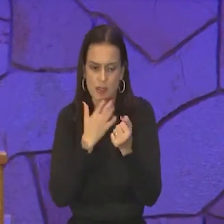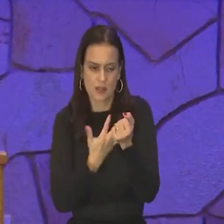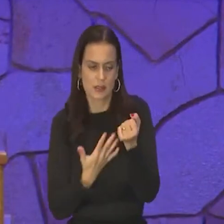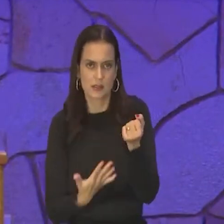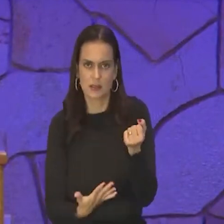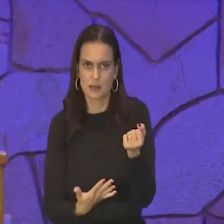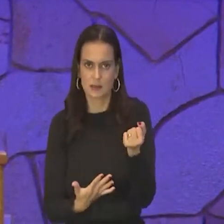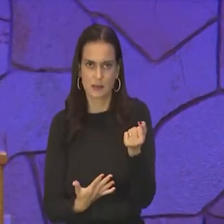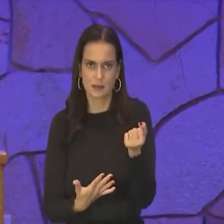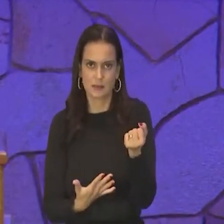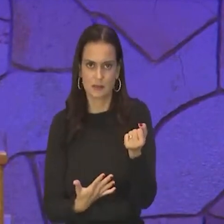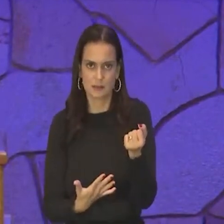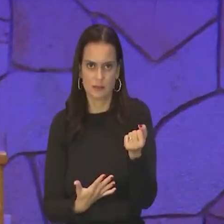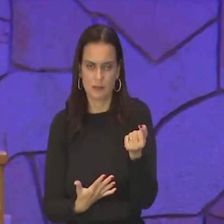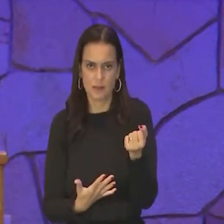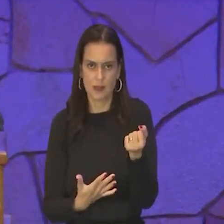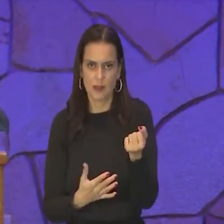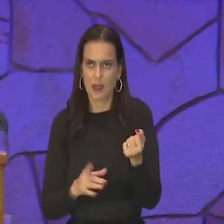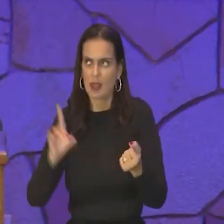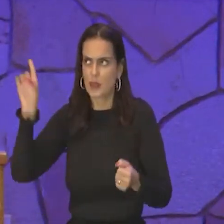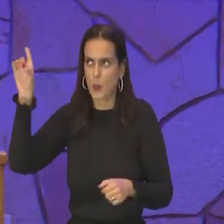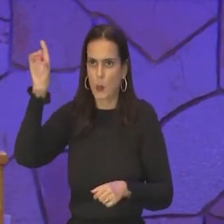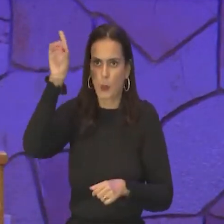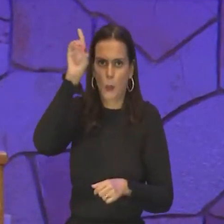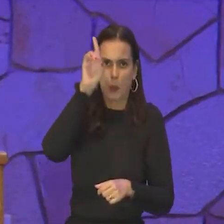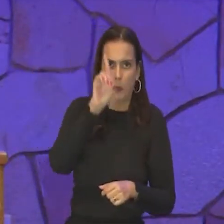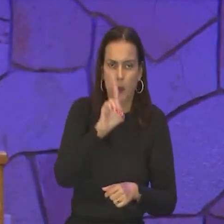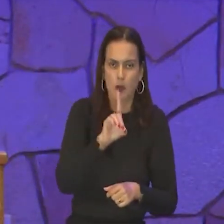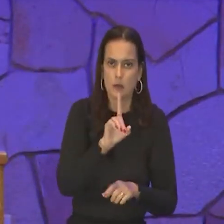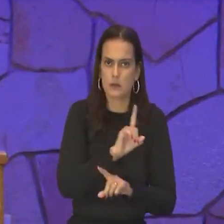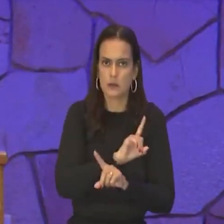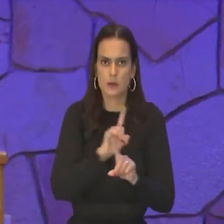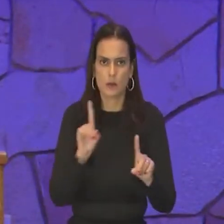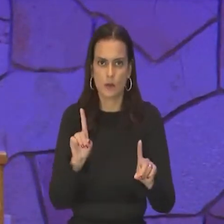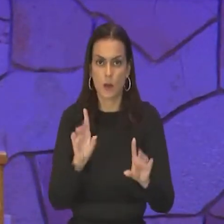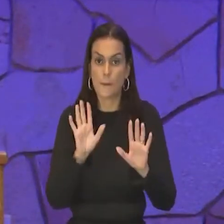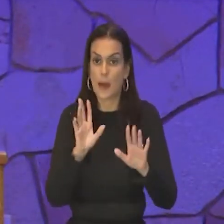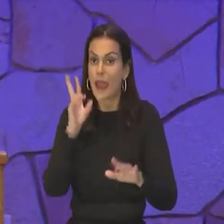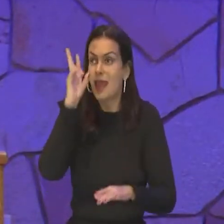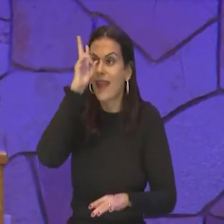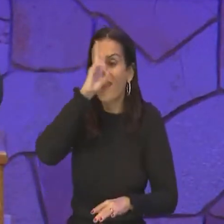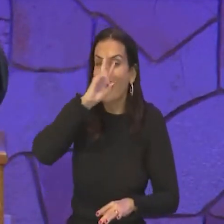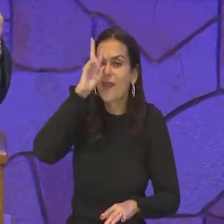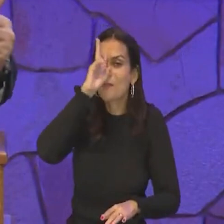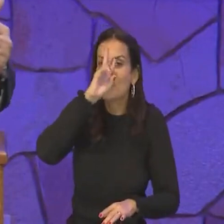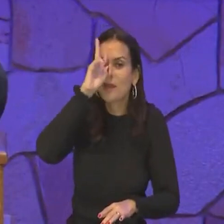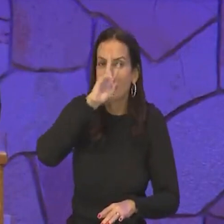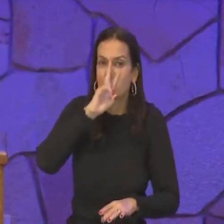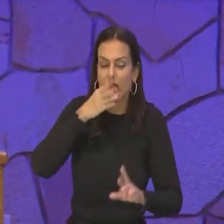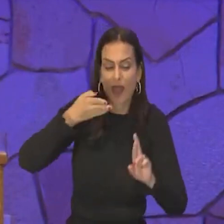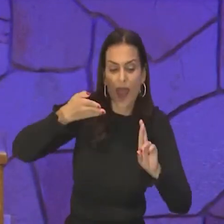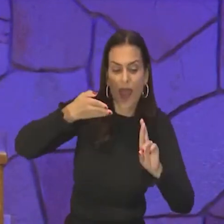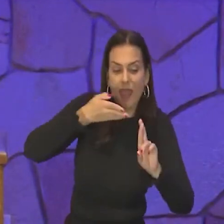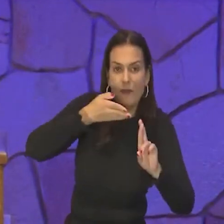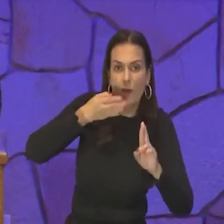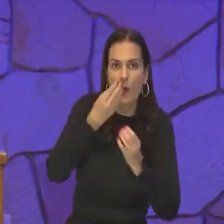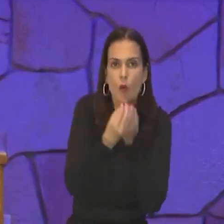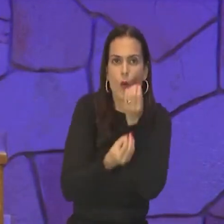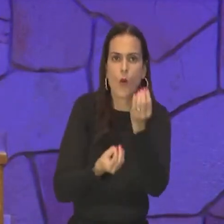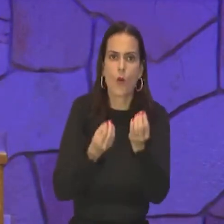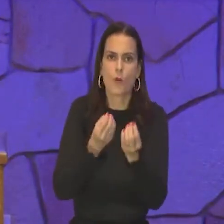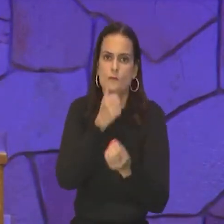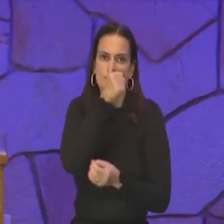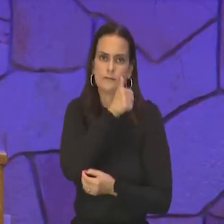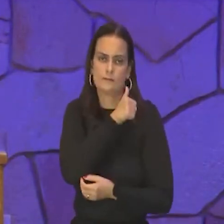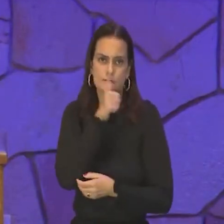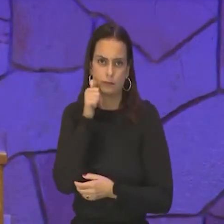presença mística ou qualquer outra coisa parecida, mas é em memória do Senhor, é uma lembrança do Senhor, do seu